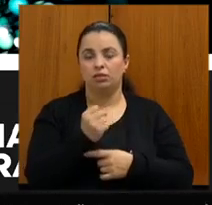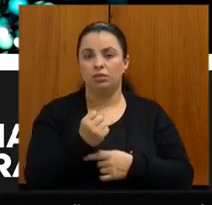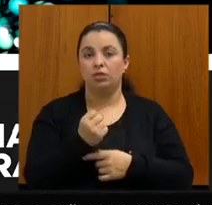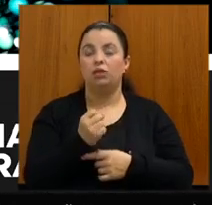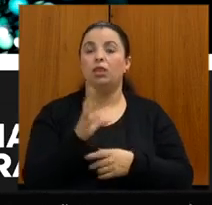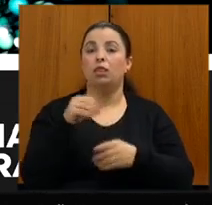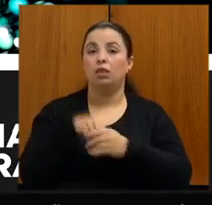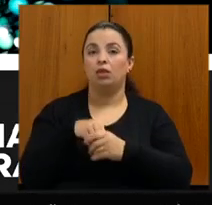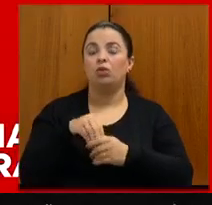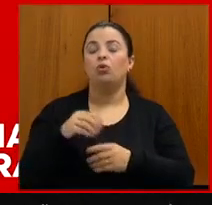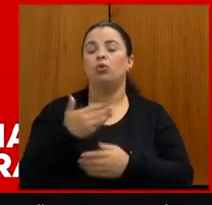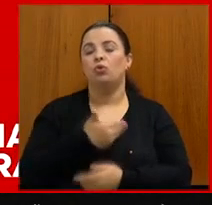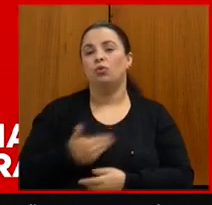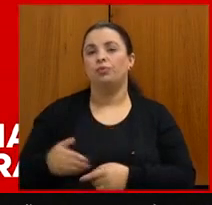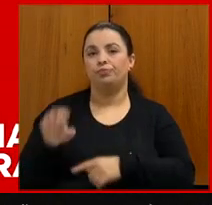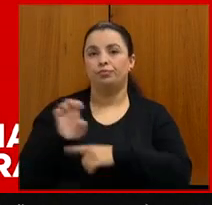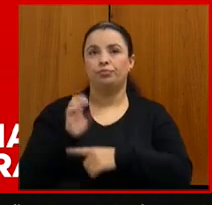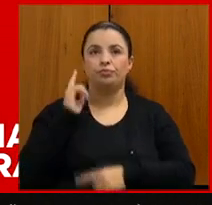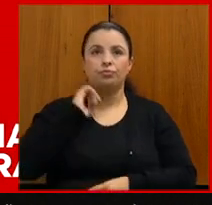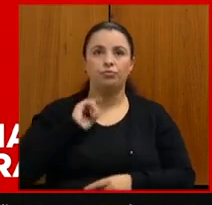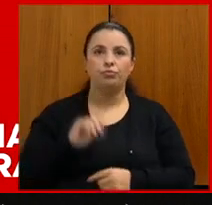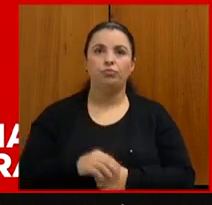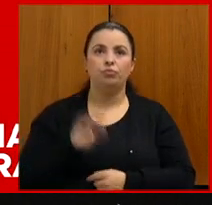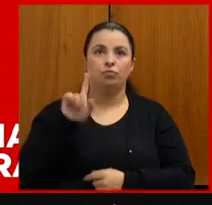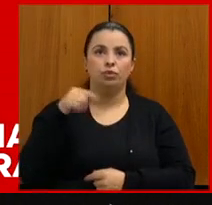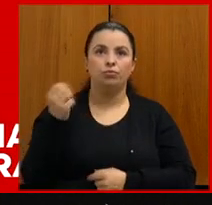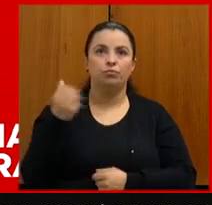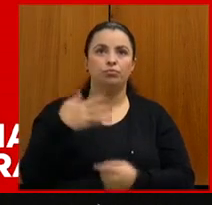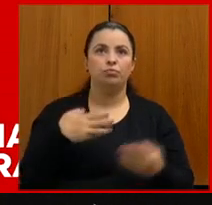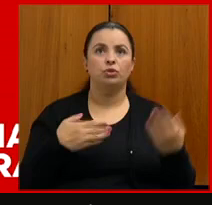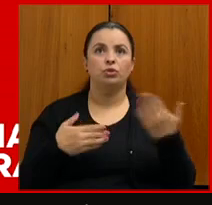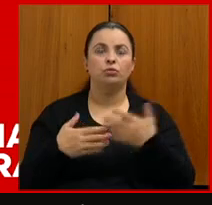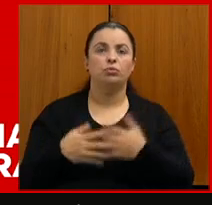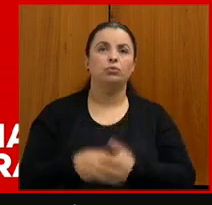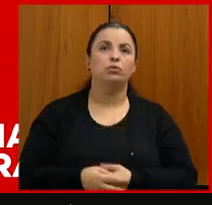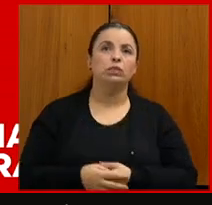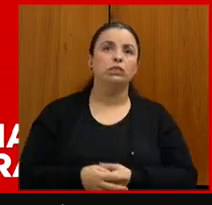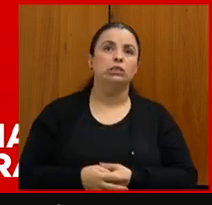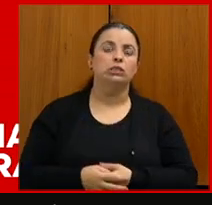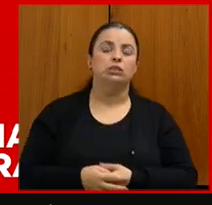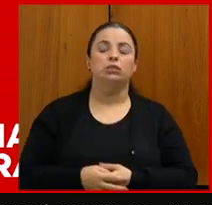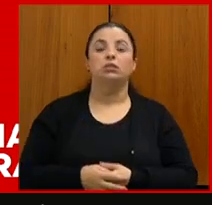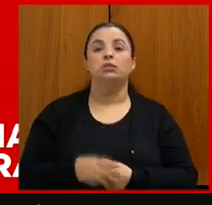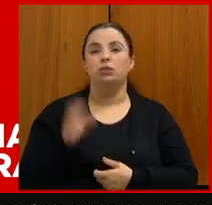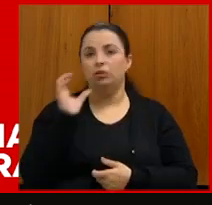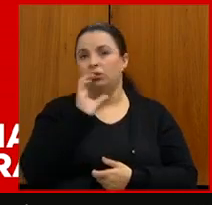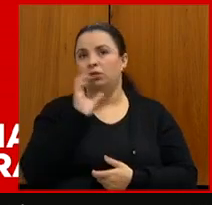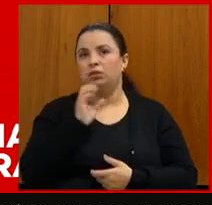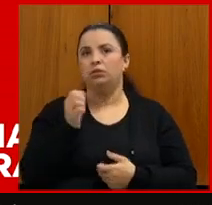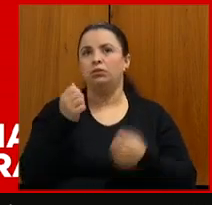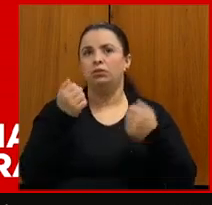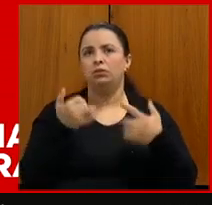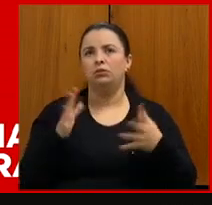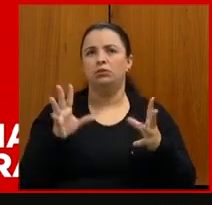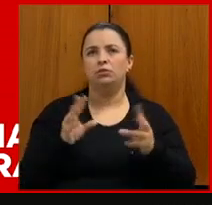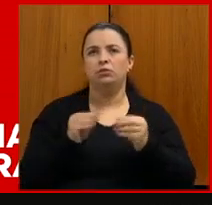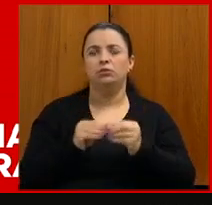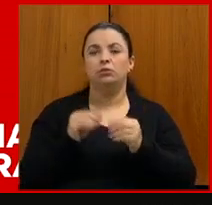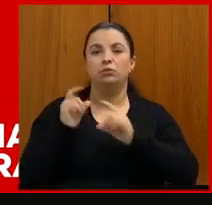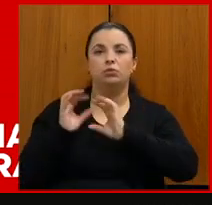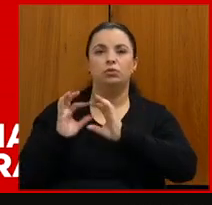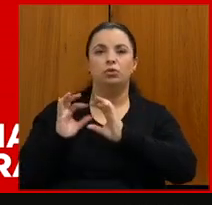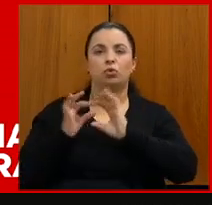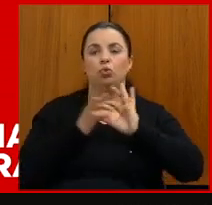o próximo bom então nós vamos falar aqui é brevemente sobre um contexto histórico